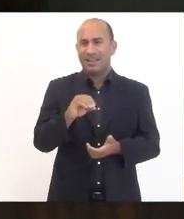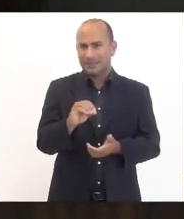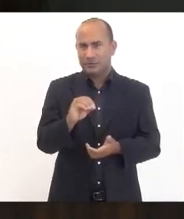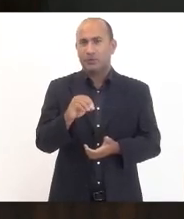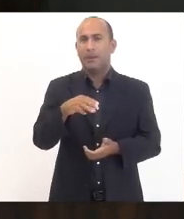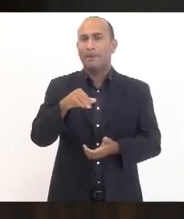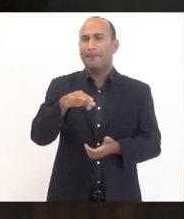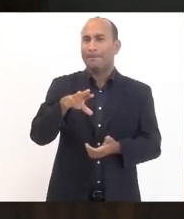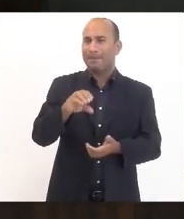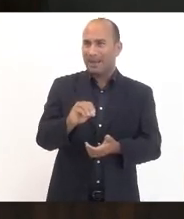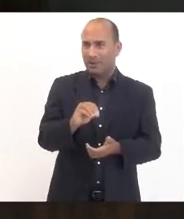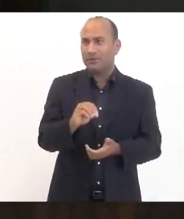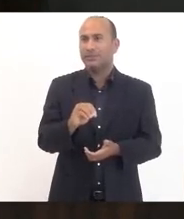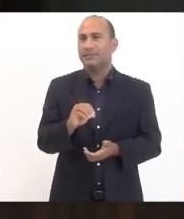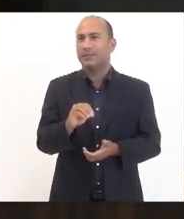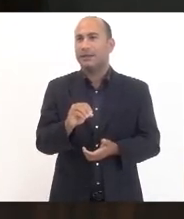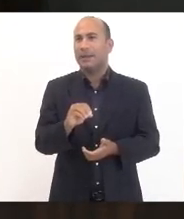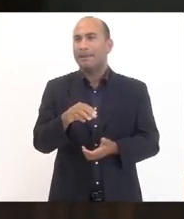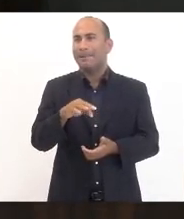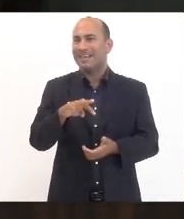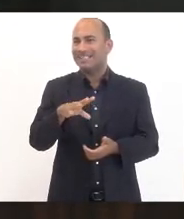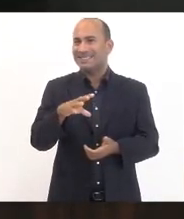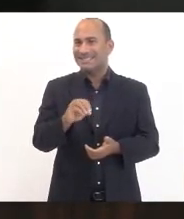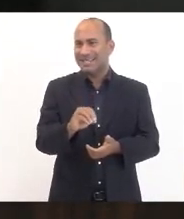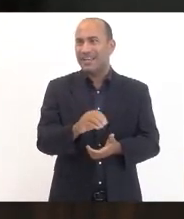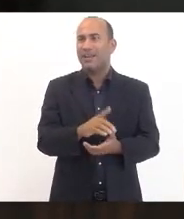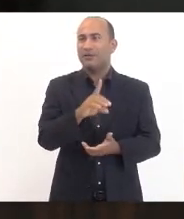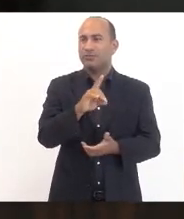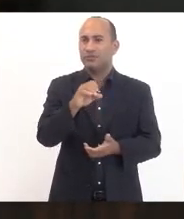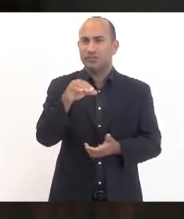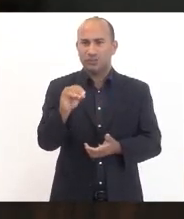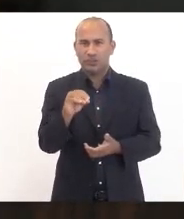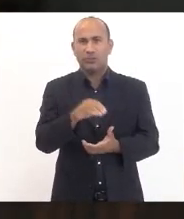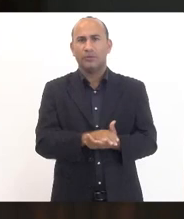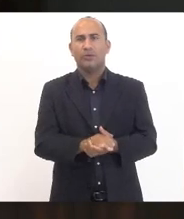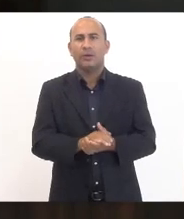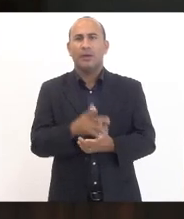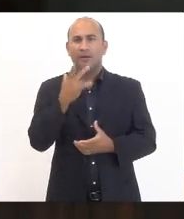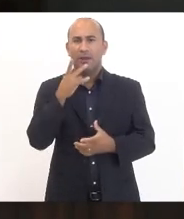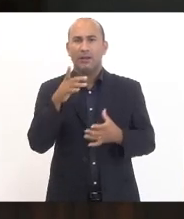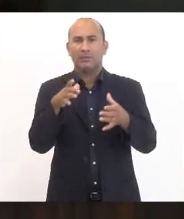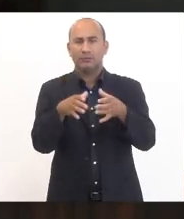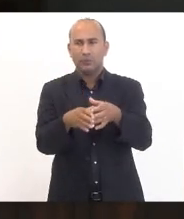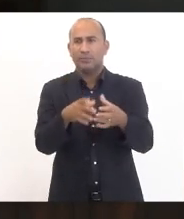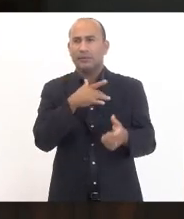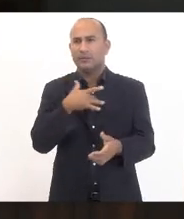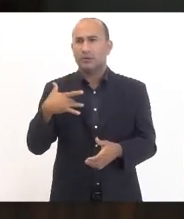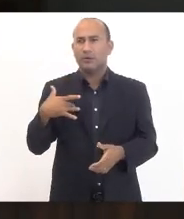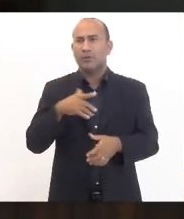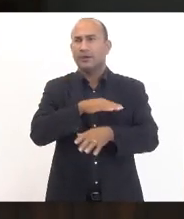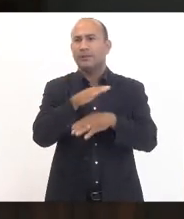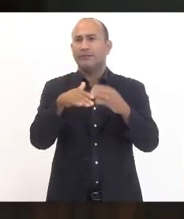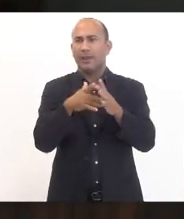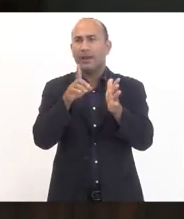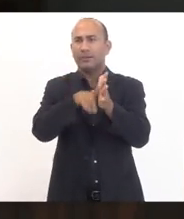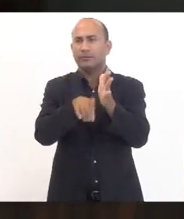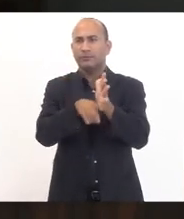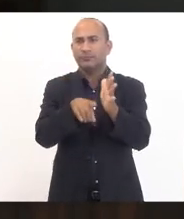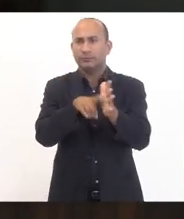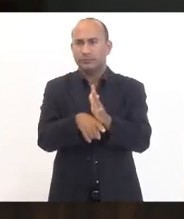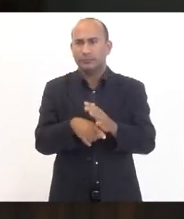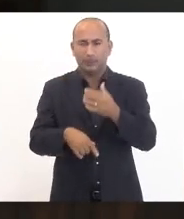Francisco, Marcos Mille, Marcelo Cabeleireiro, Marcelo Dino, Valdeci da Saúde, Daniel Librelon, que dispõe sobre a redução da